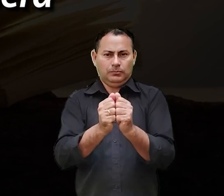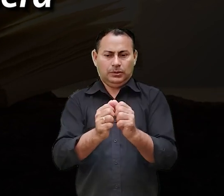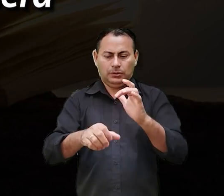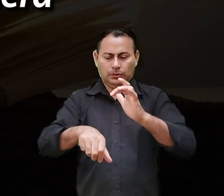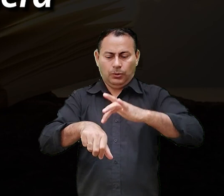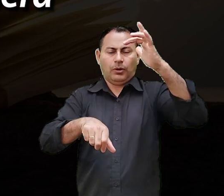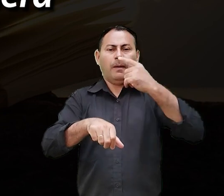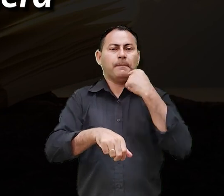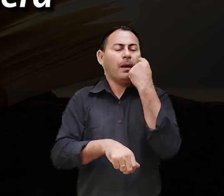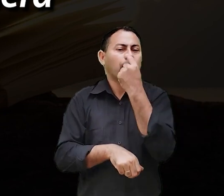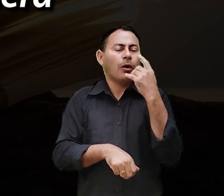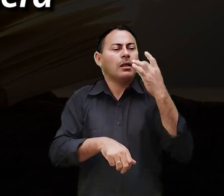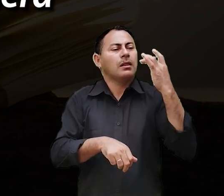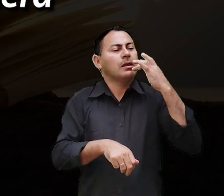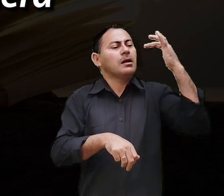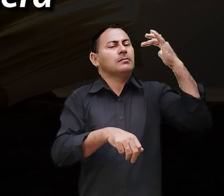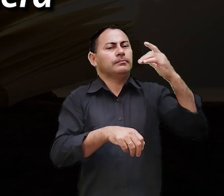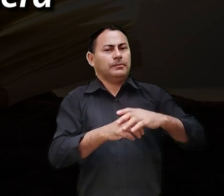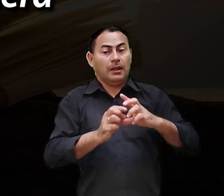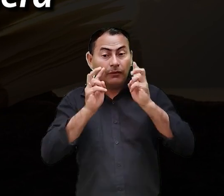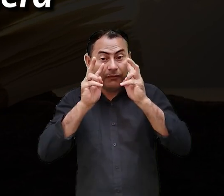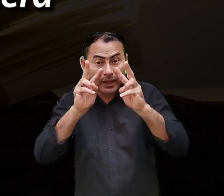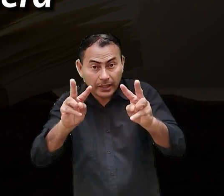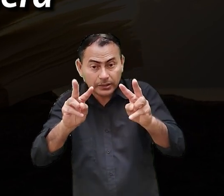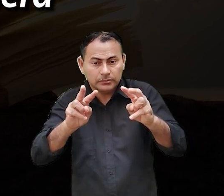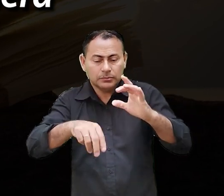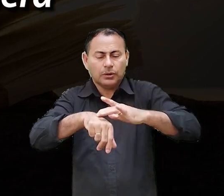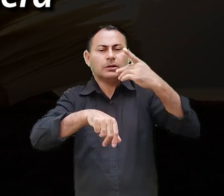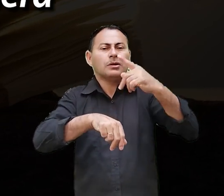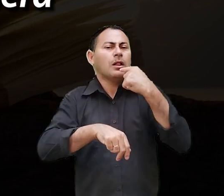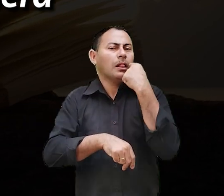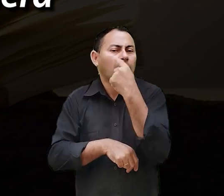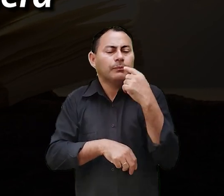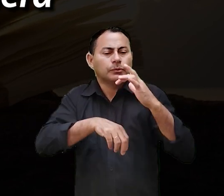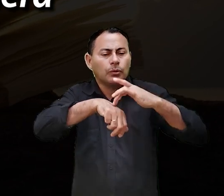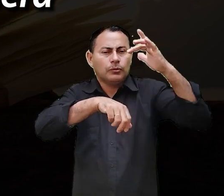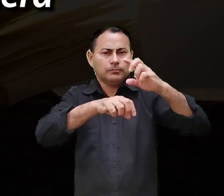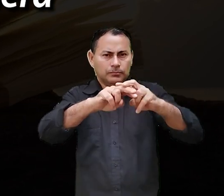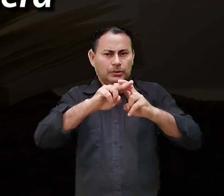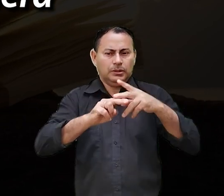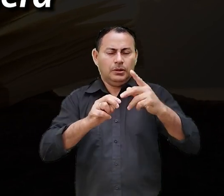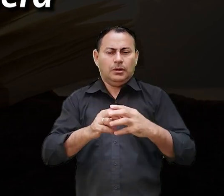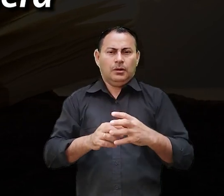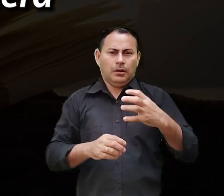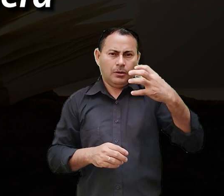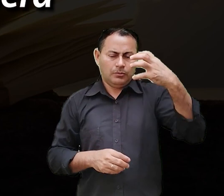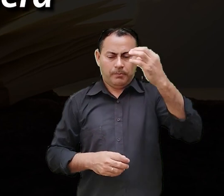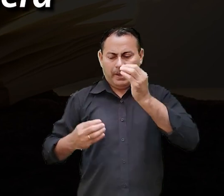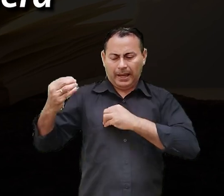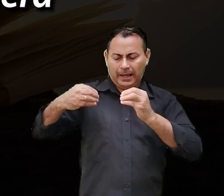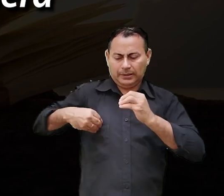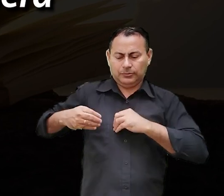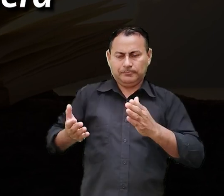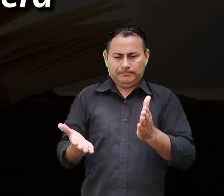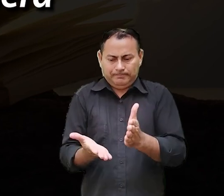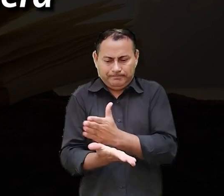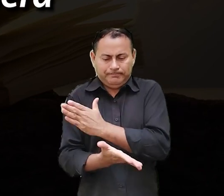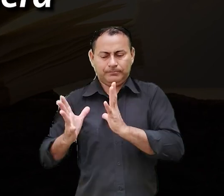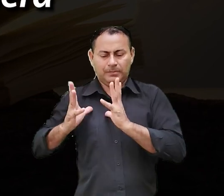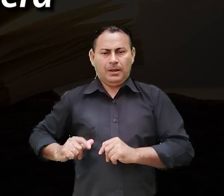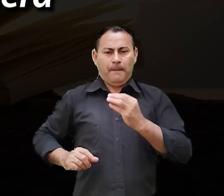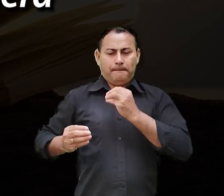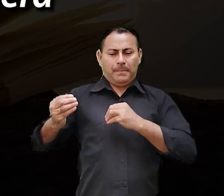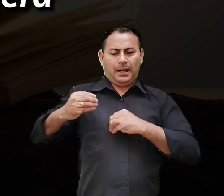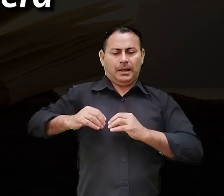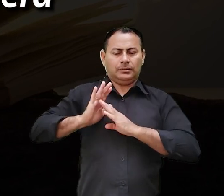ela tocou a minha boca e disse Veja isto tocou seus lábios por isso a sua culpa será removida e